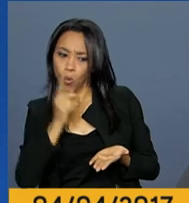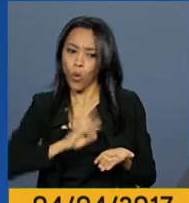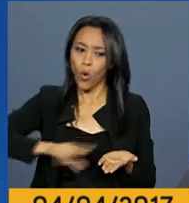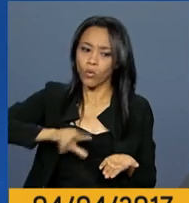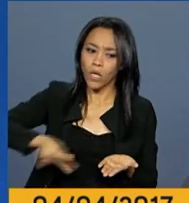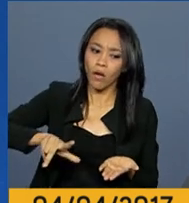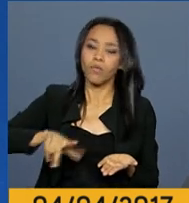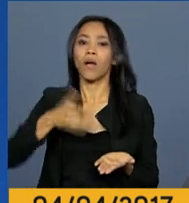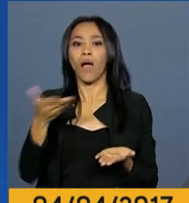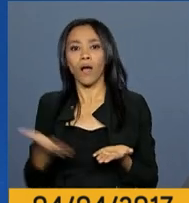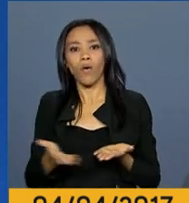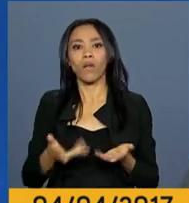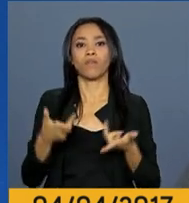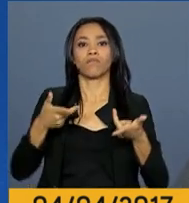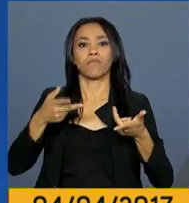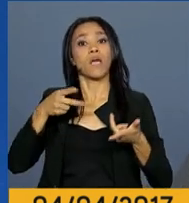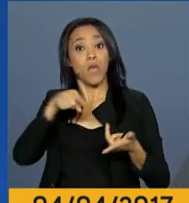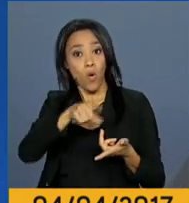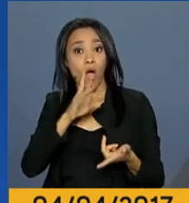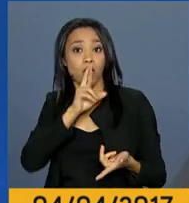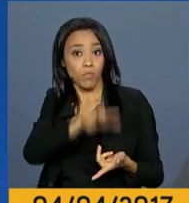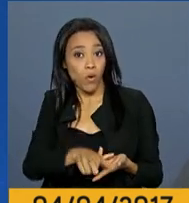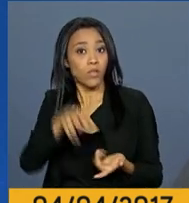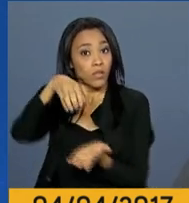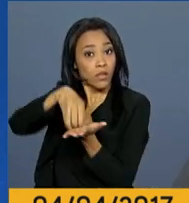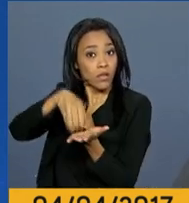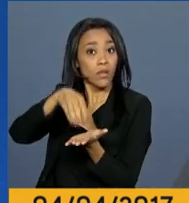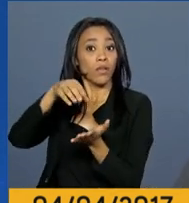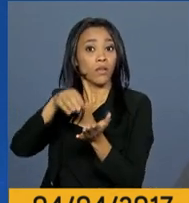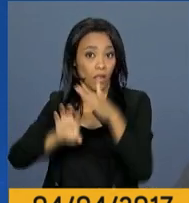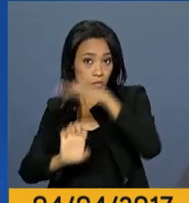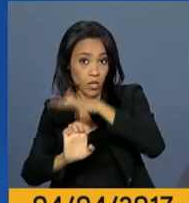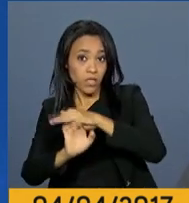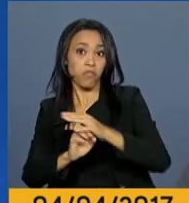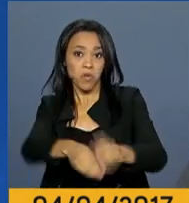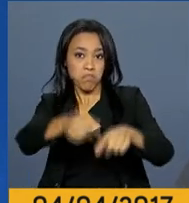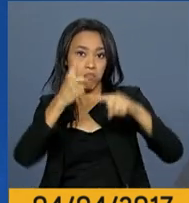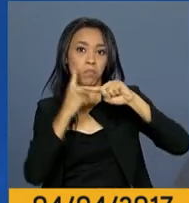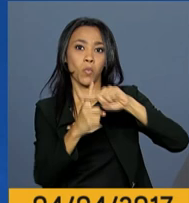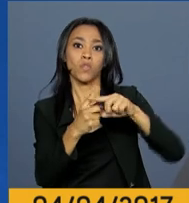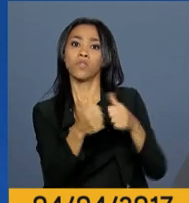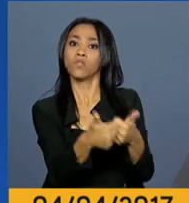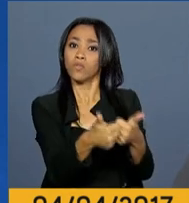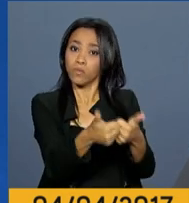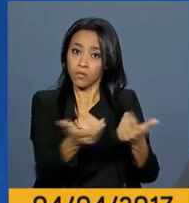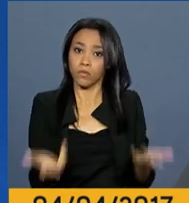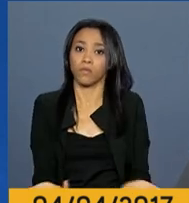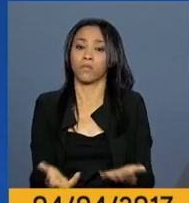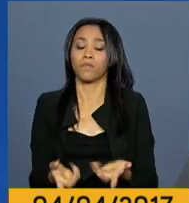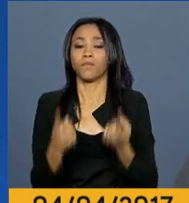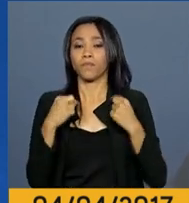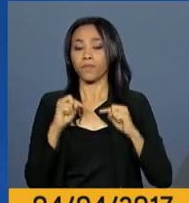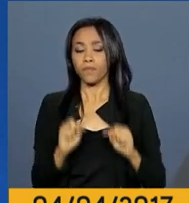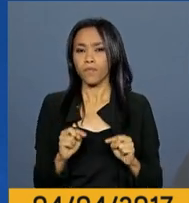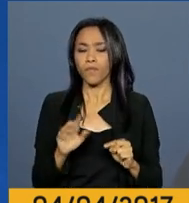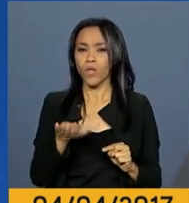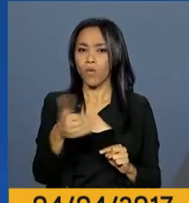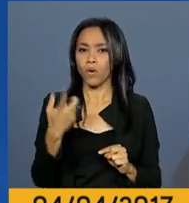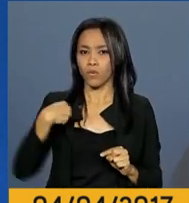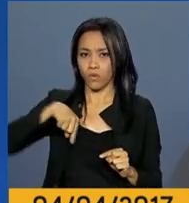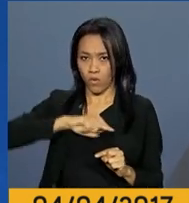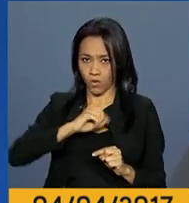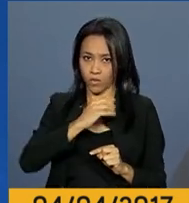do dado negativo para o dado estável. Não é sem razão que os 500, quando assumimos o